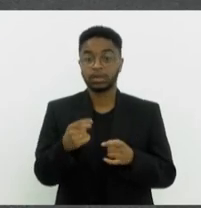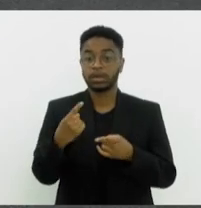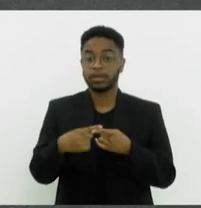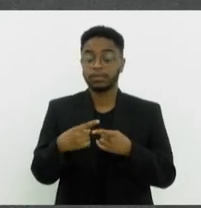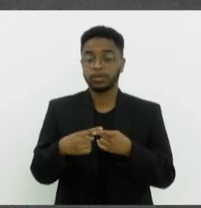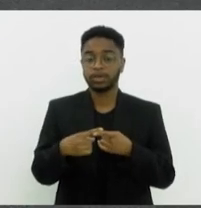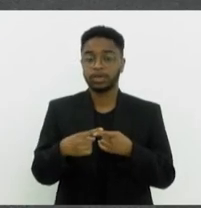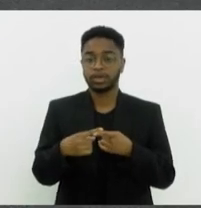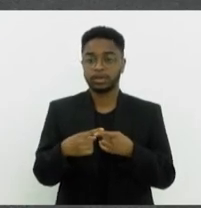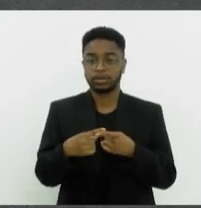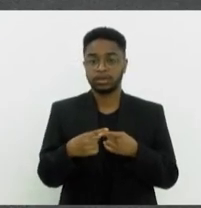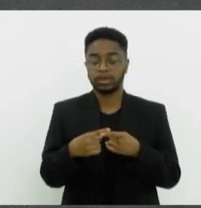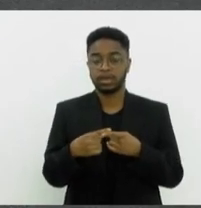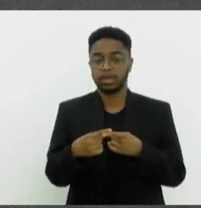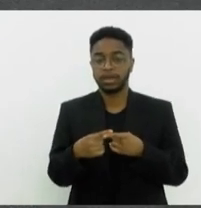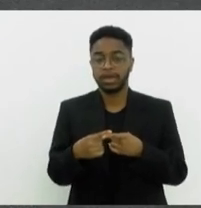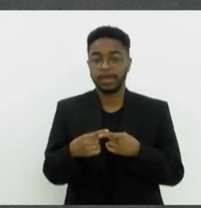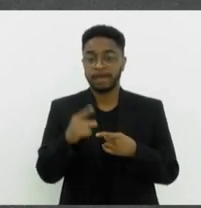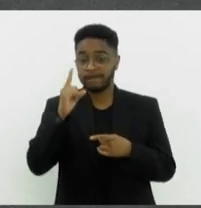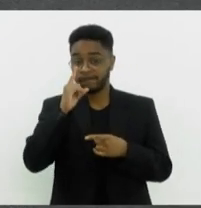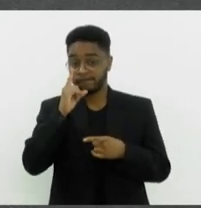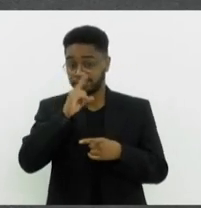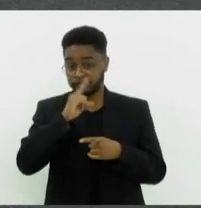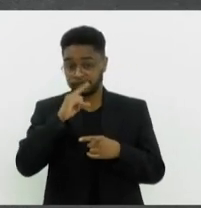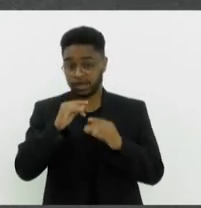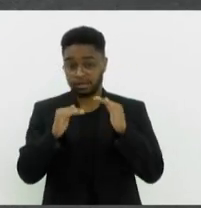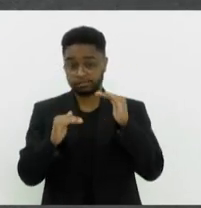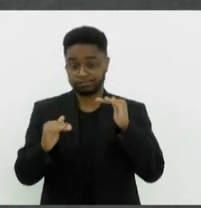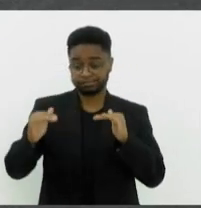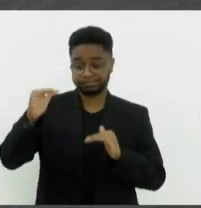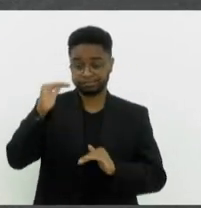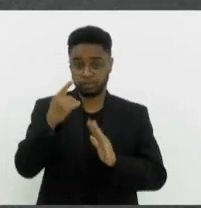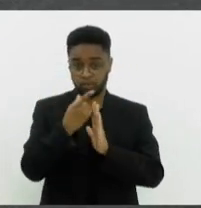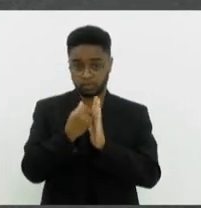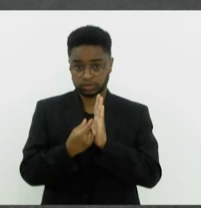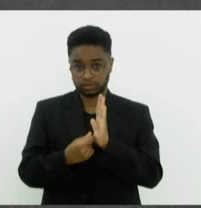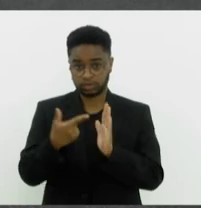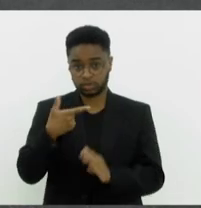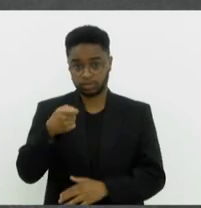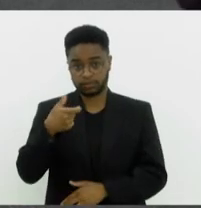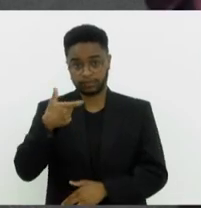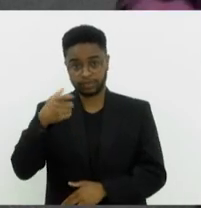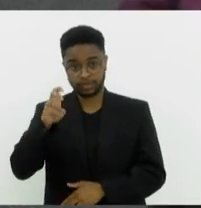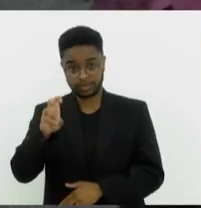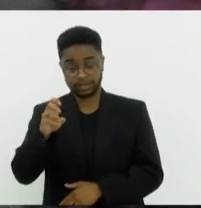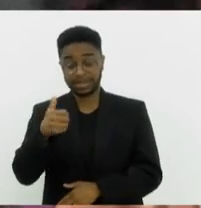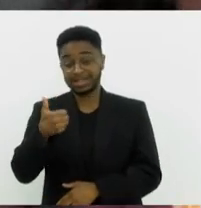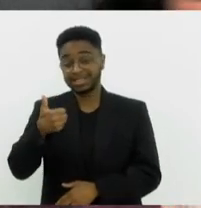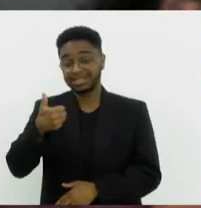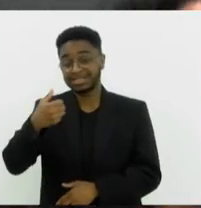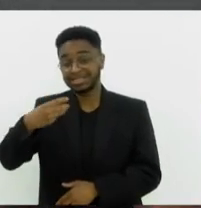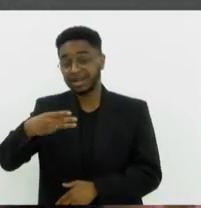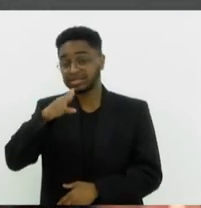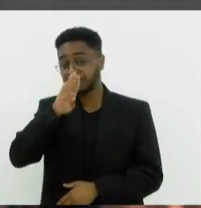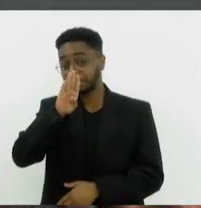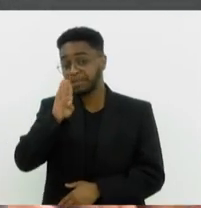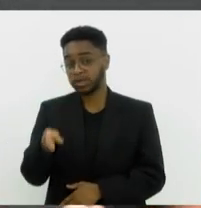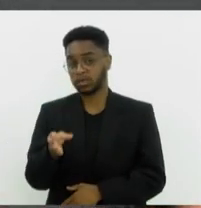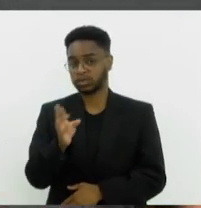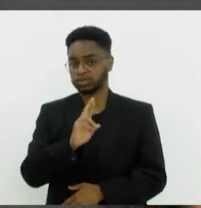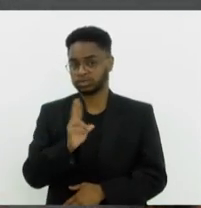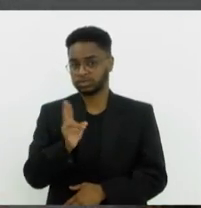para 2025, previsto, está na ordem de 13 bilhões